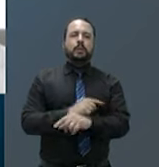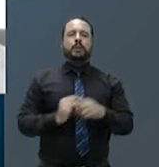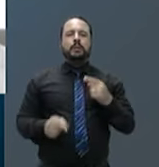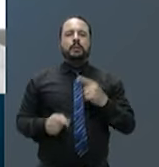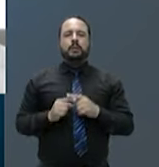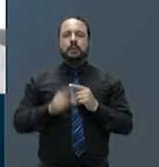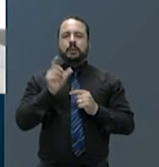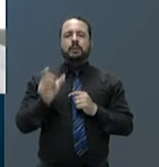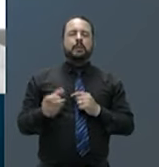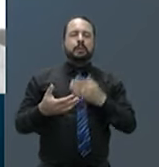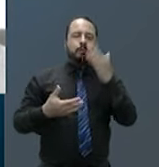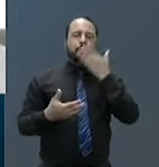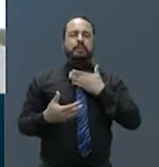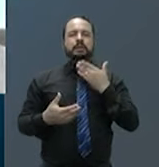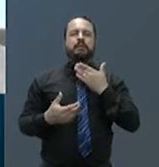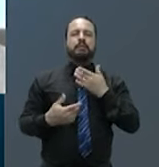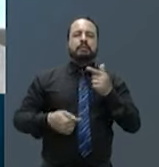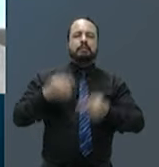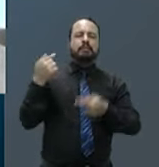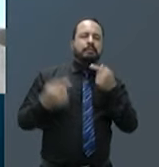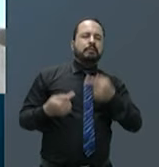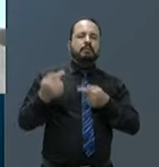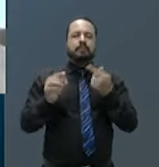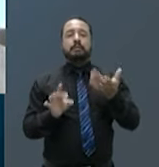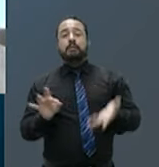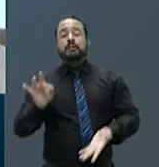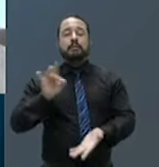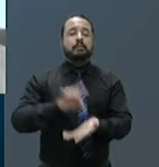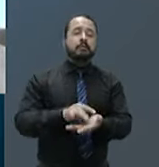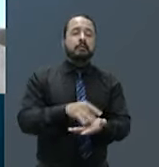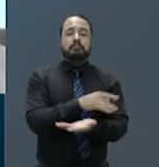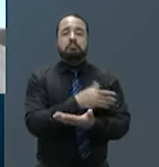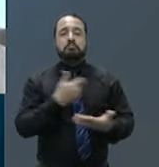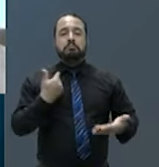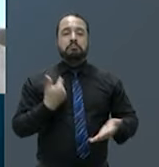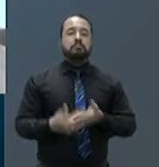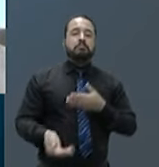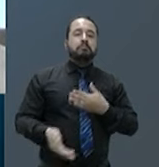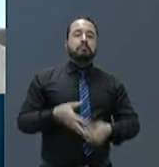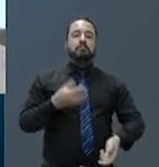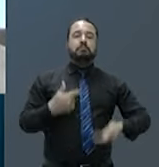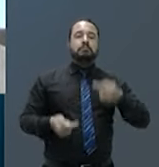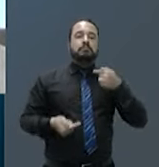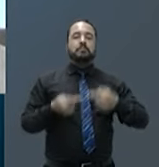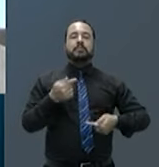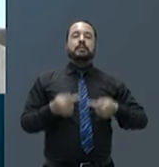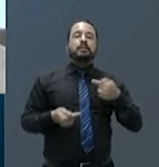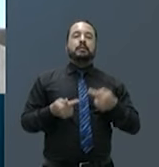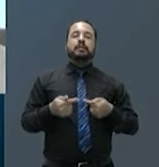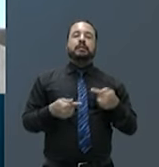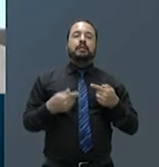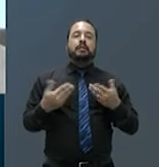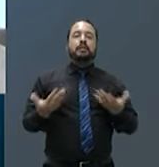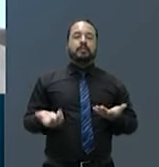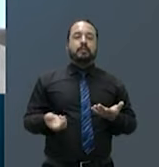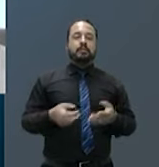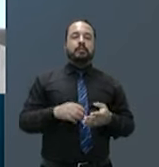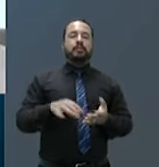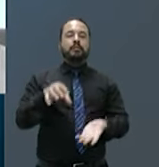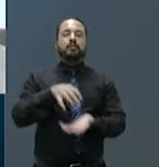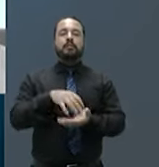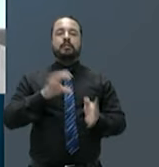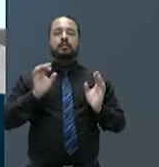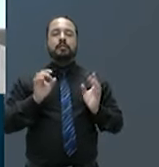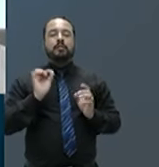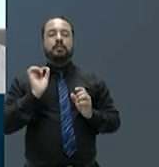de provas, rediscussão de fatos, o que quer que seja. Requer-se desse colendo órgão especial, única e exclusivamente,